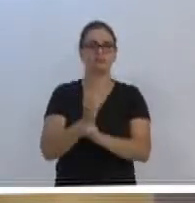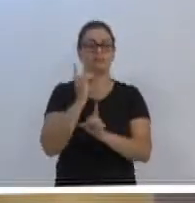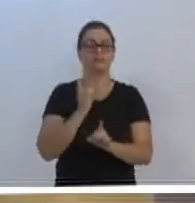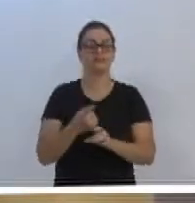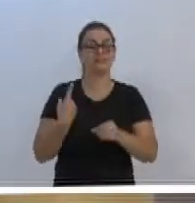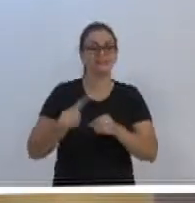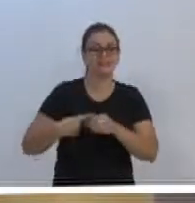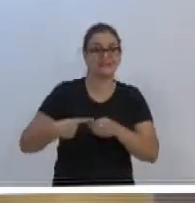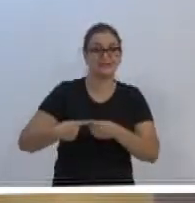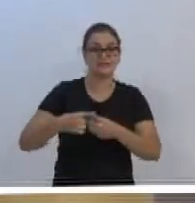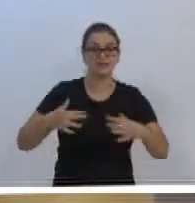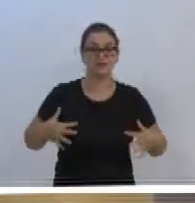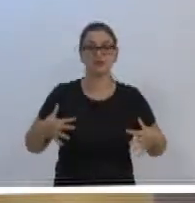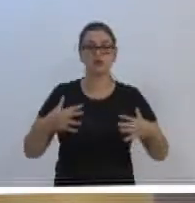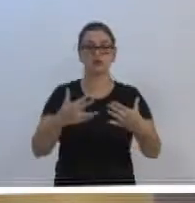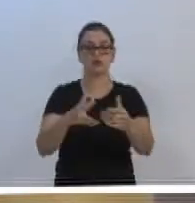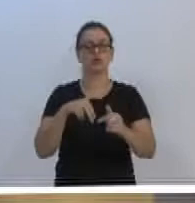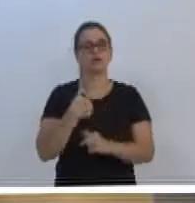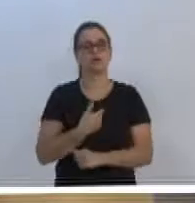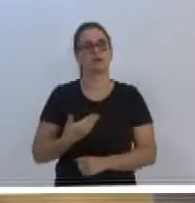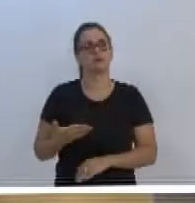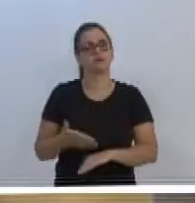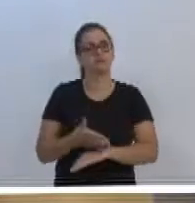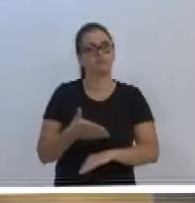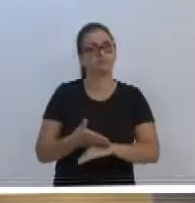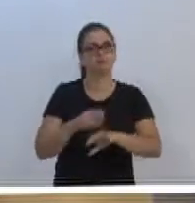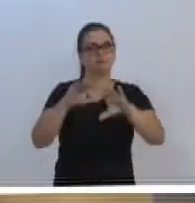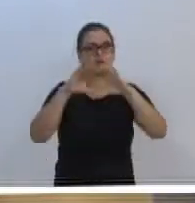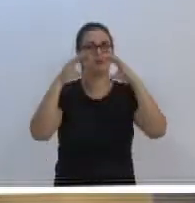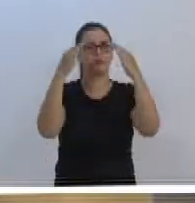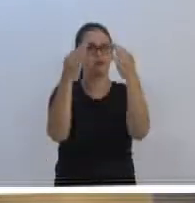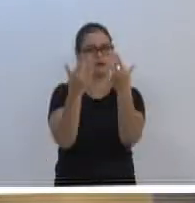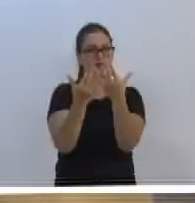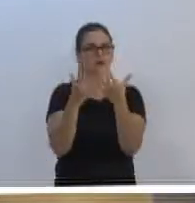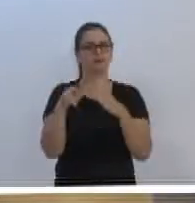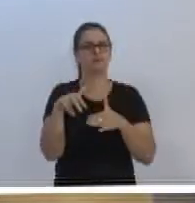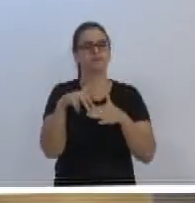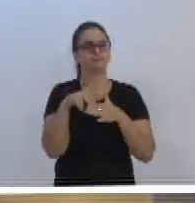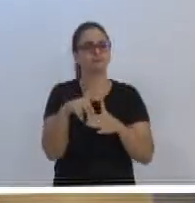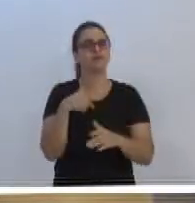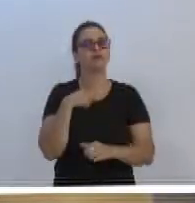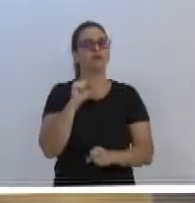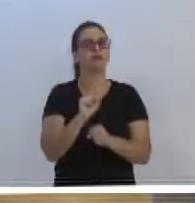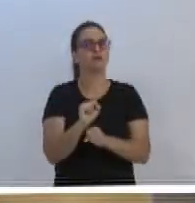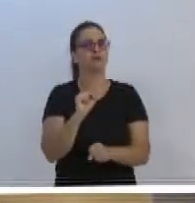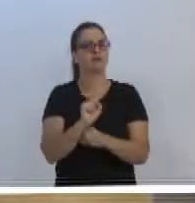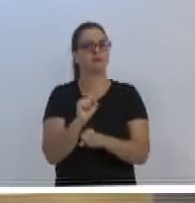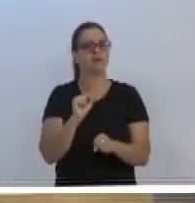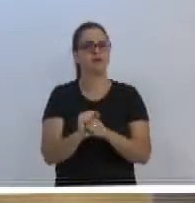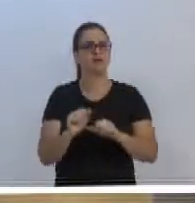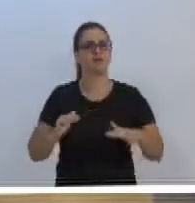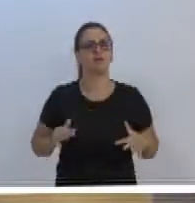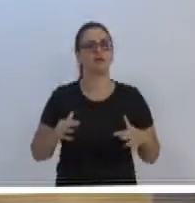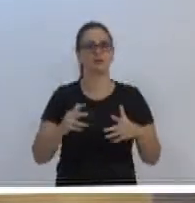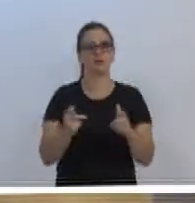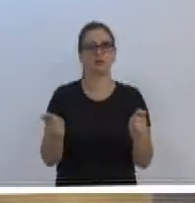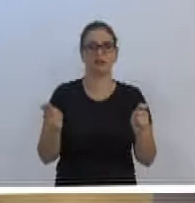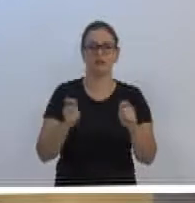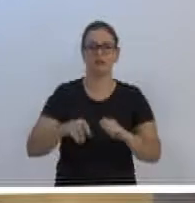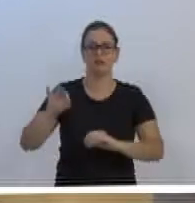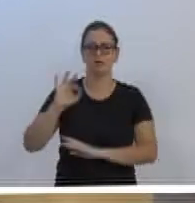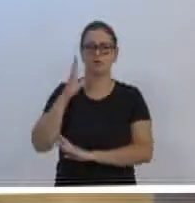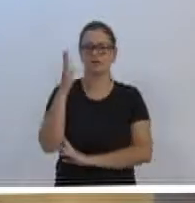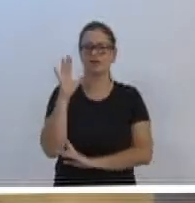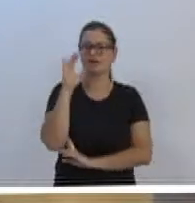mas estivemos lá junto com a comunidade ouvindo e nós vamos esperar para que tudo possa acontecer no